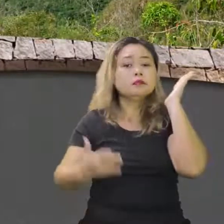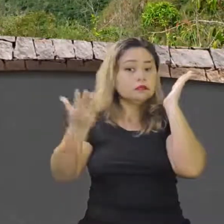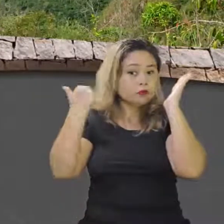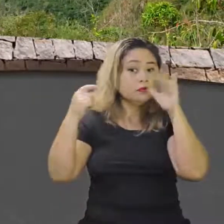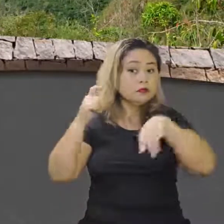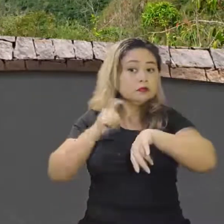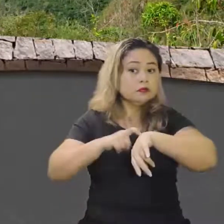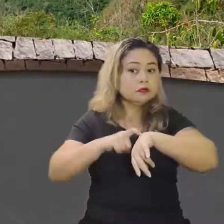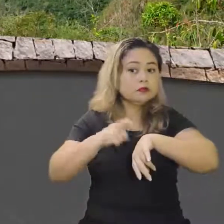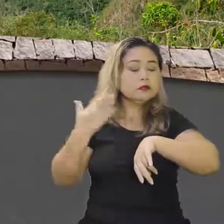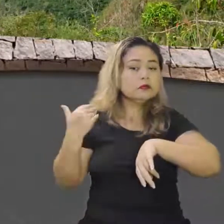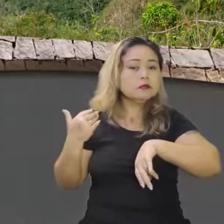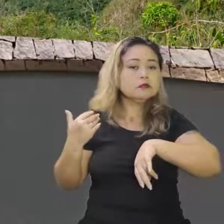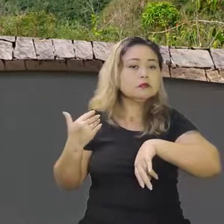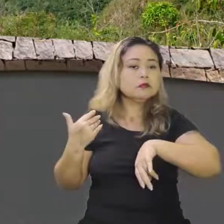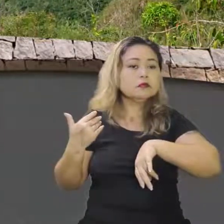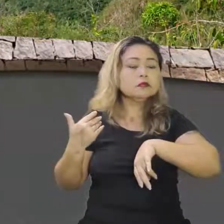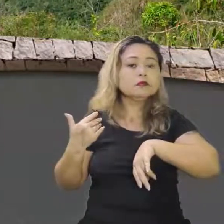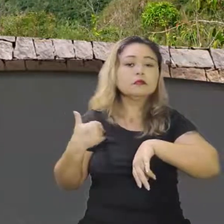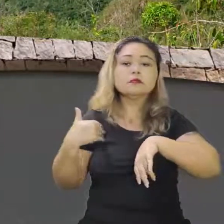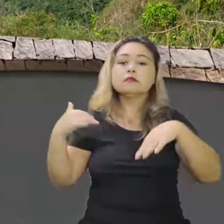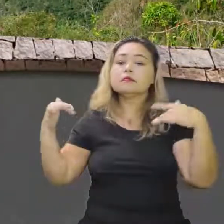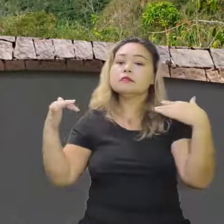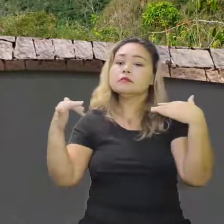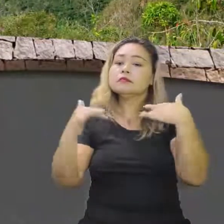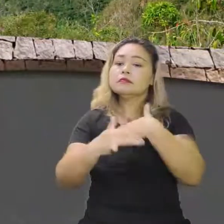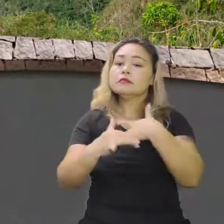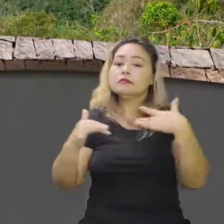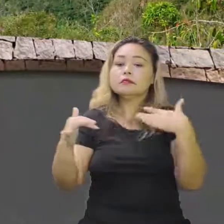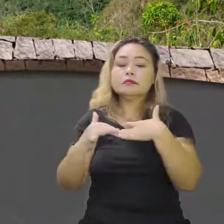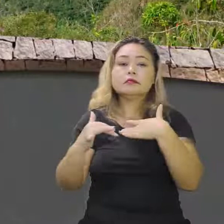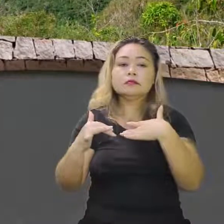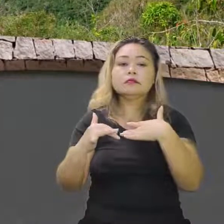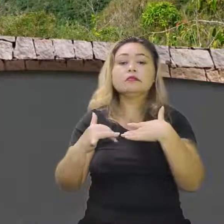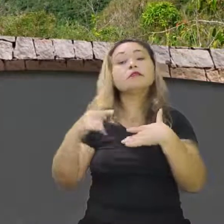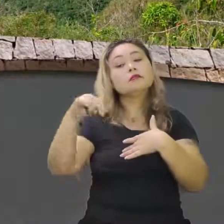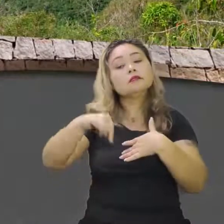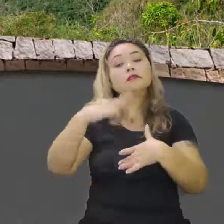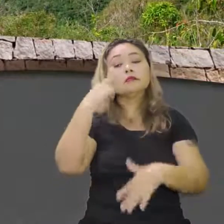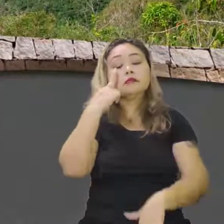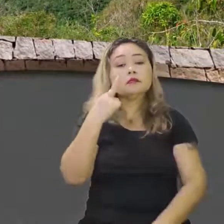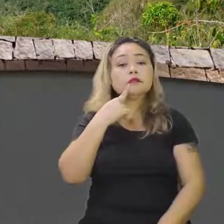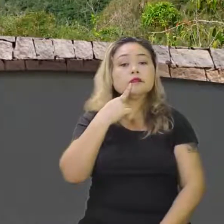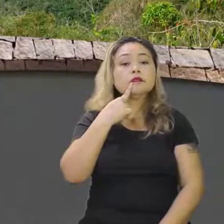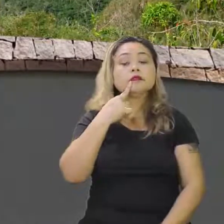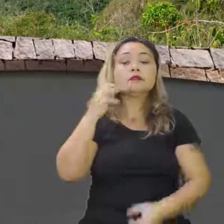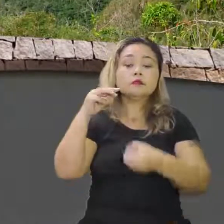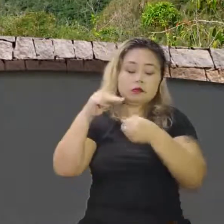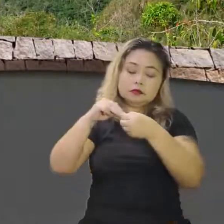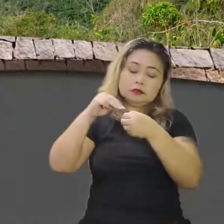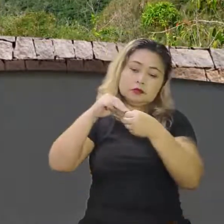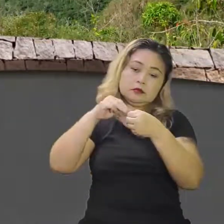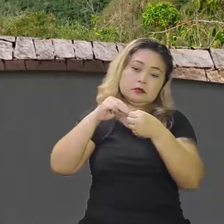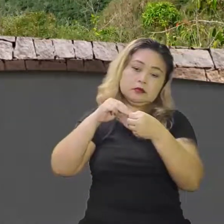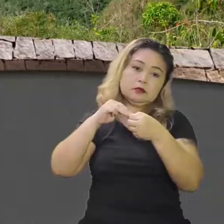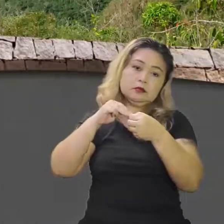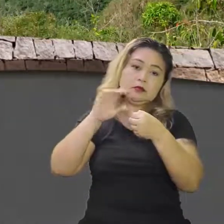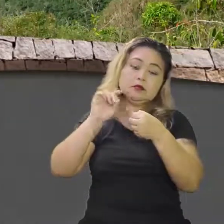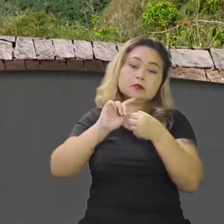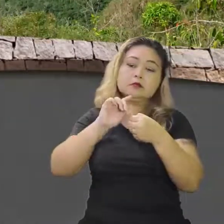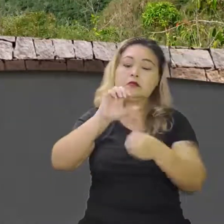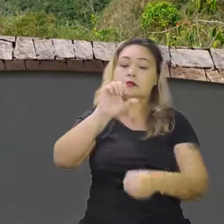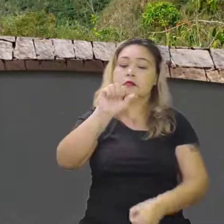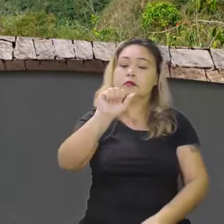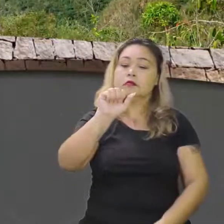Naquele momento, a cidade que tinha em Rondônia, o município, a cidade do município era